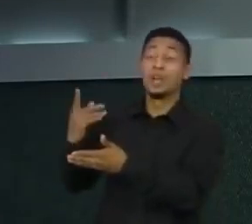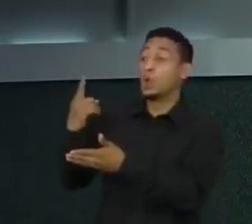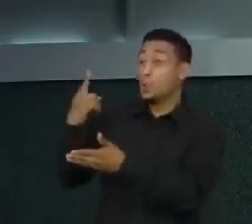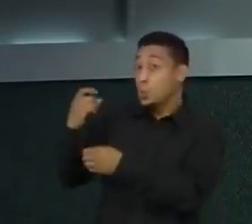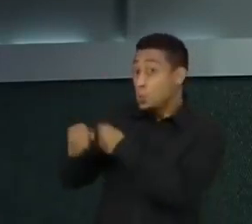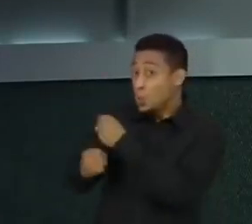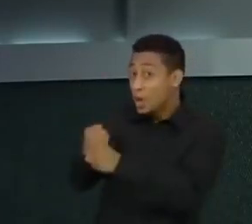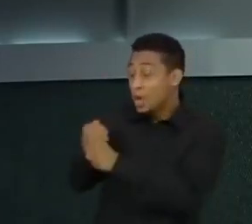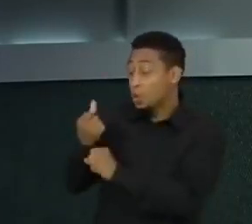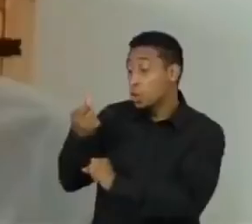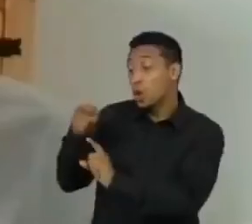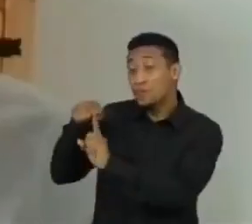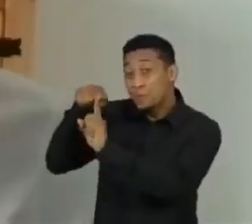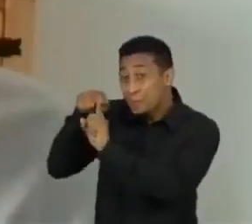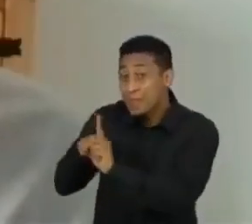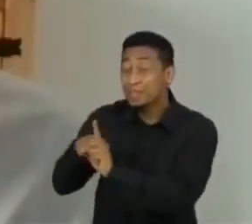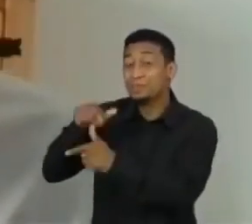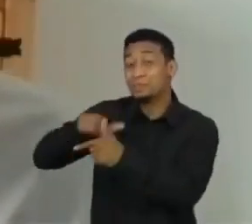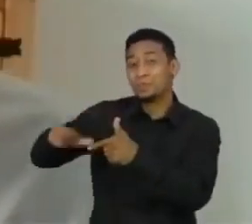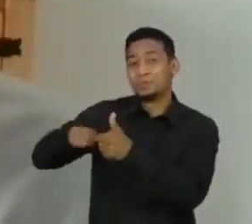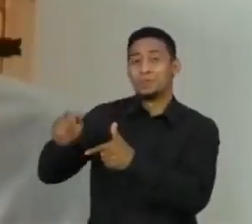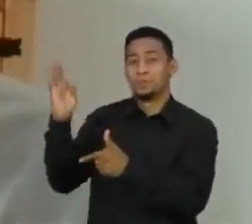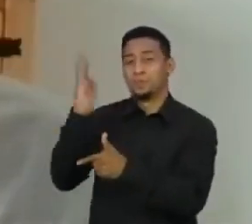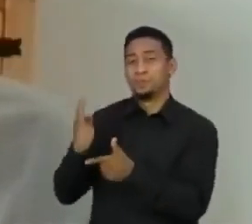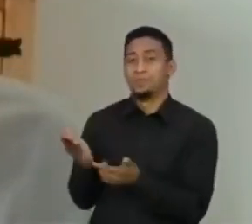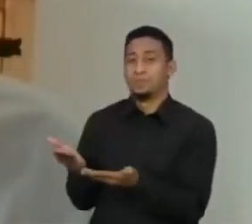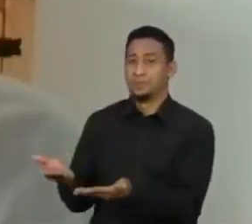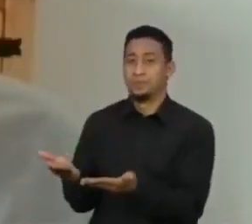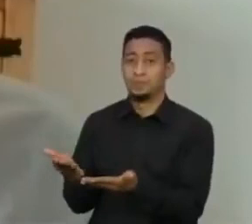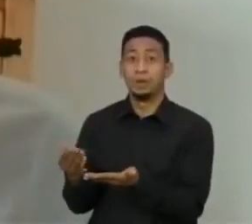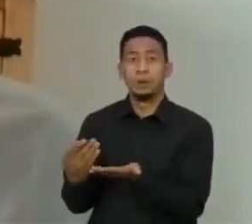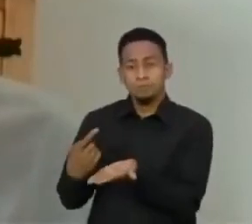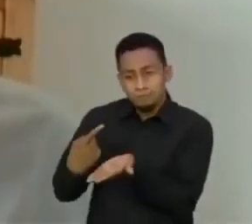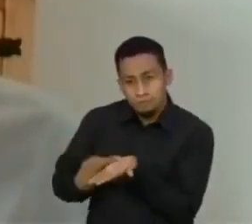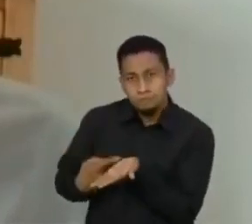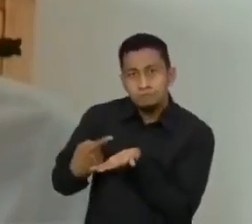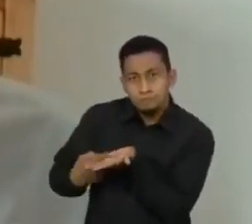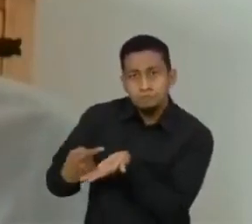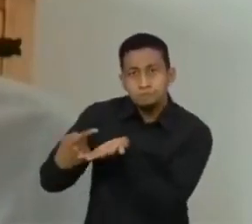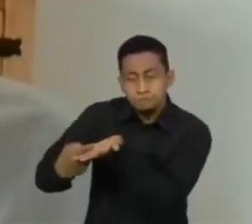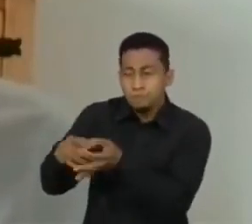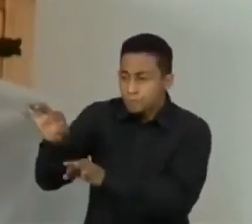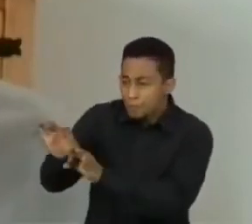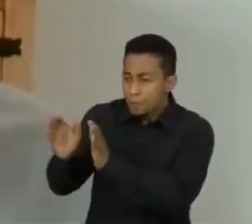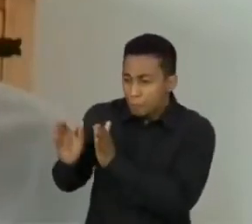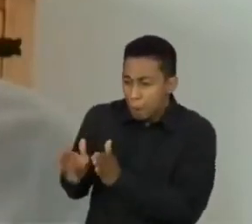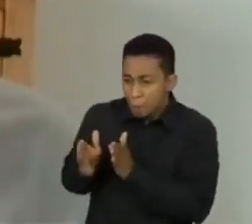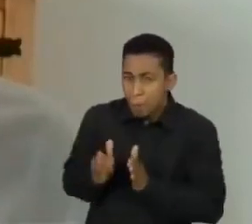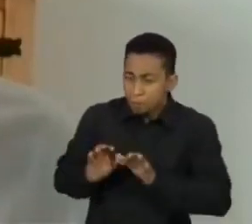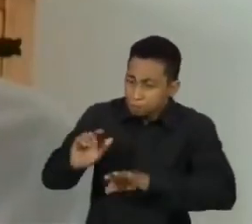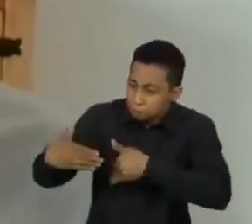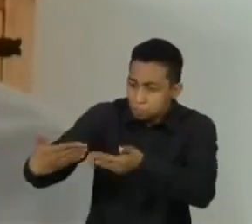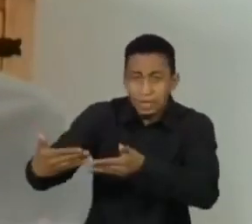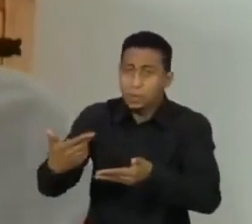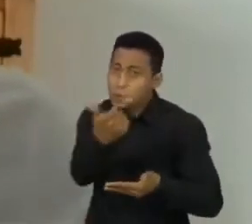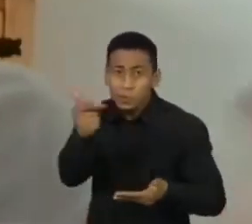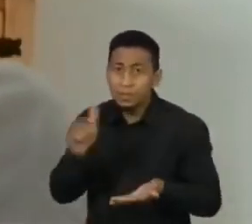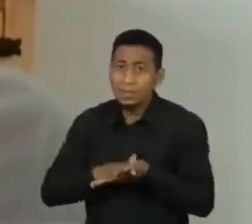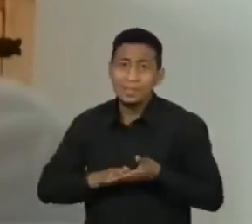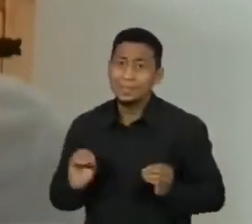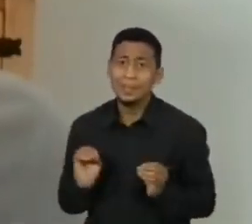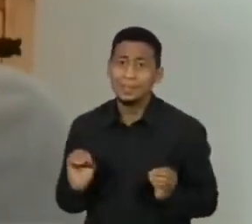1 ano e 9 meses de realidade no Brasil. É um governo que não tem agenda e que, a partir de um determinado instante, subverteu